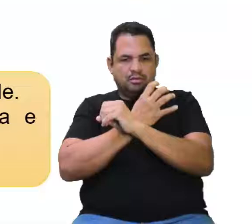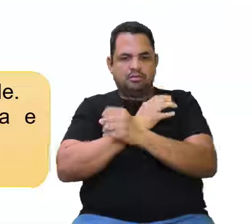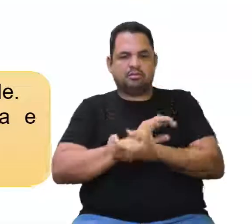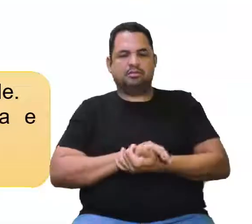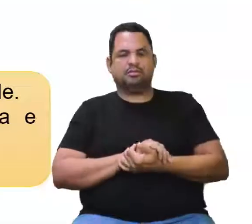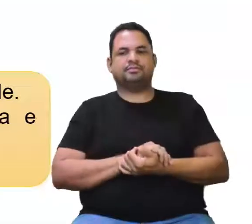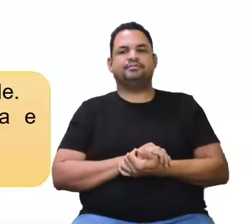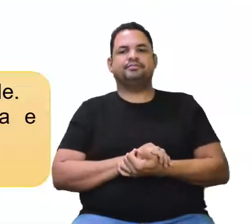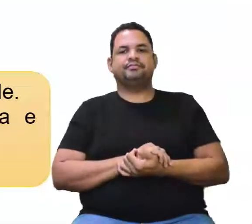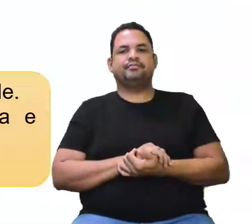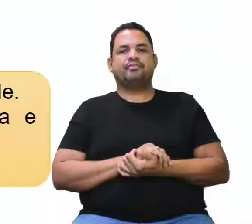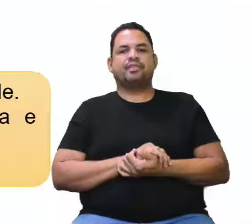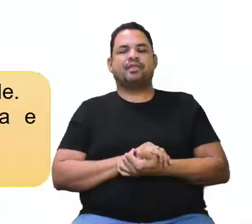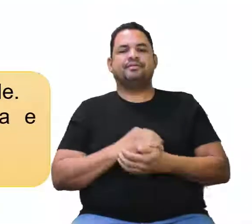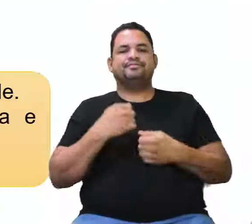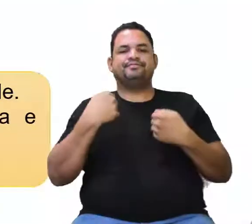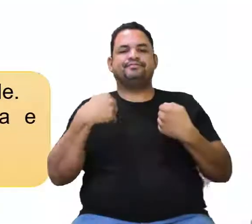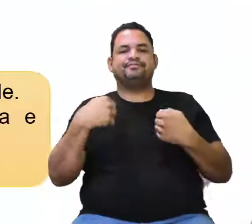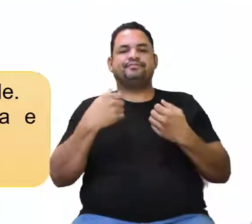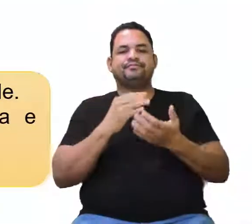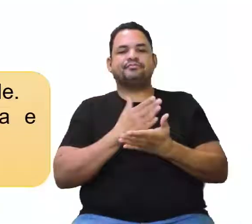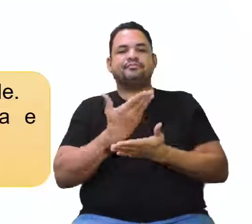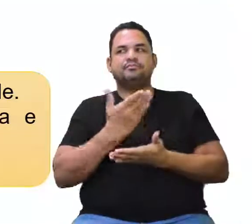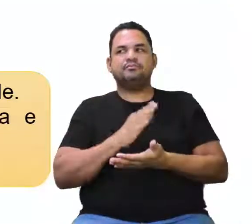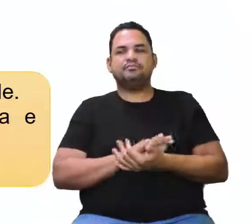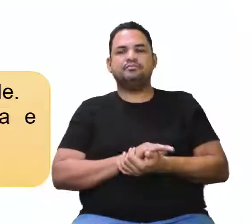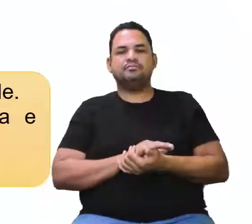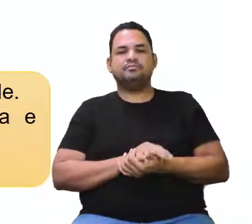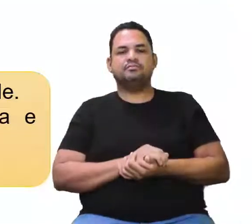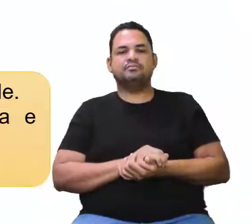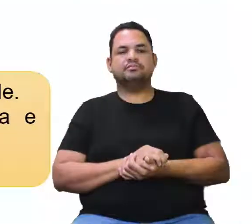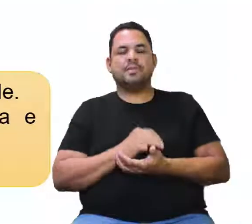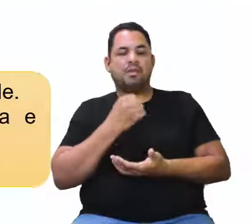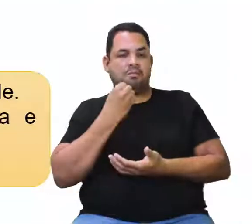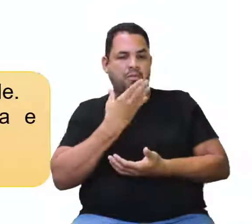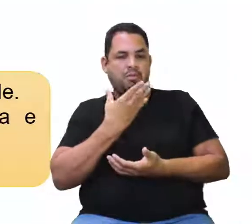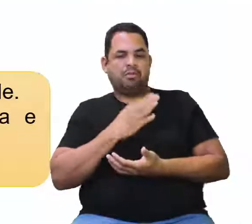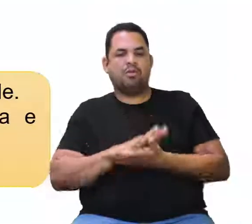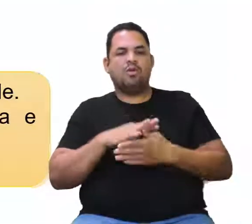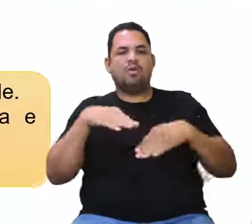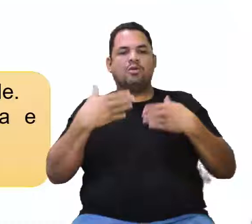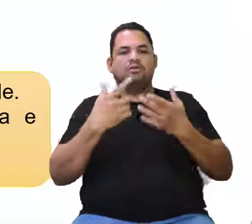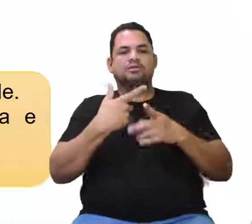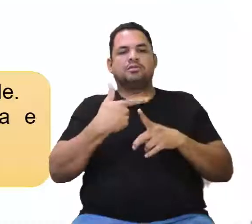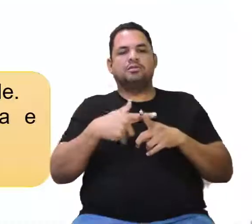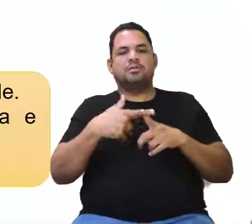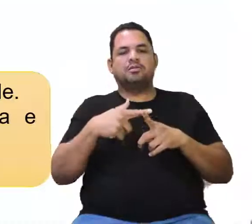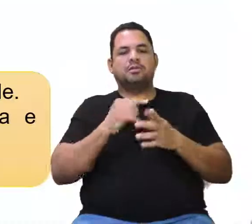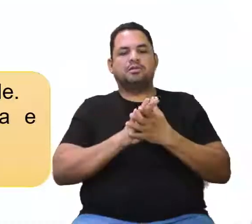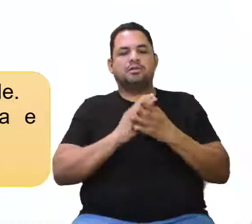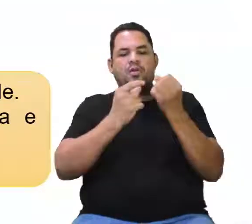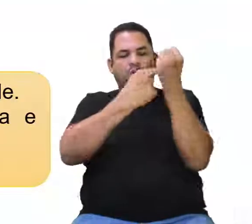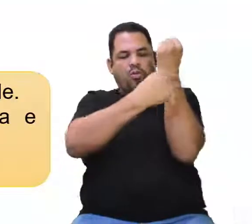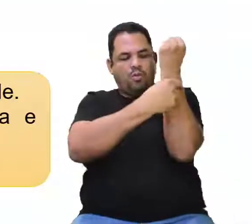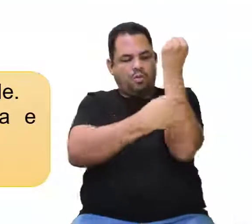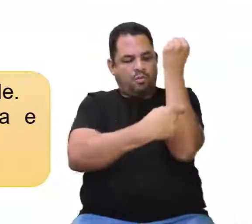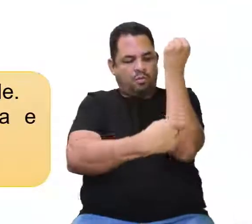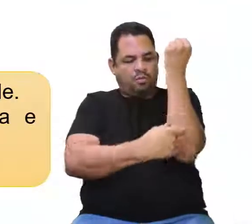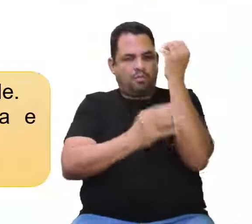ósseo. Então, a gente tem aí um benefício maravilhoso. Então, quando eu tenho um problema de coluna, eu preciso